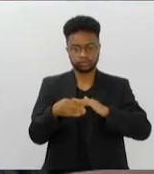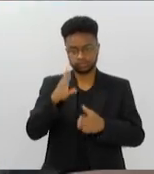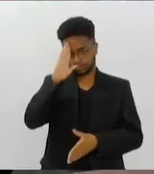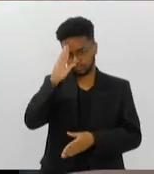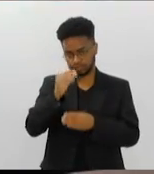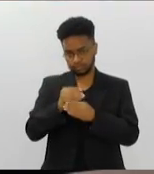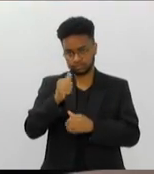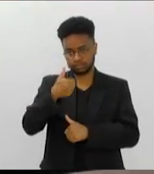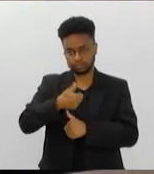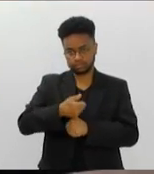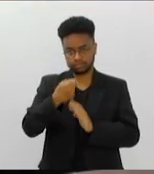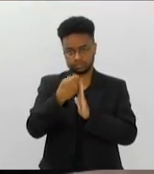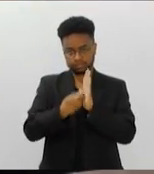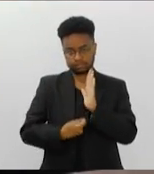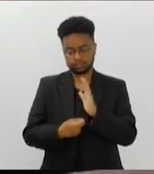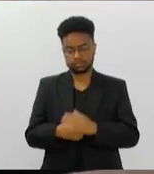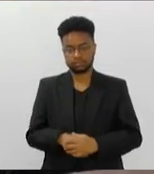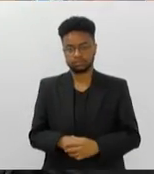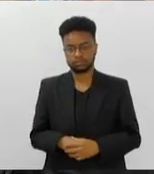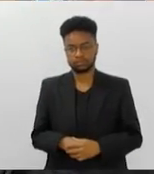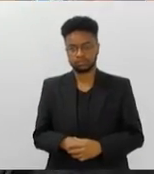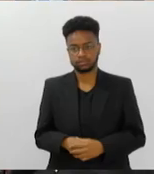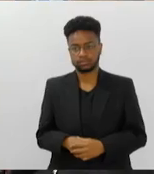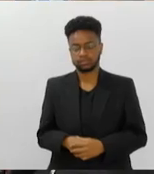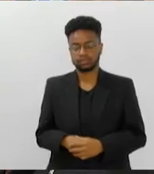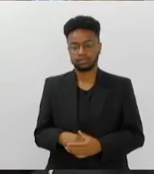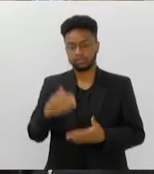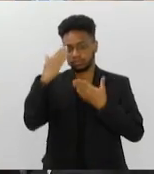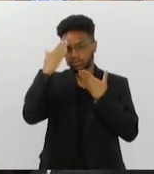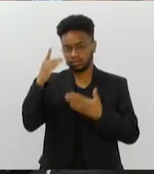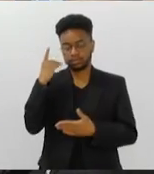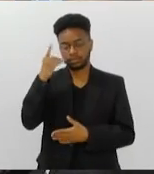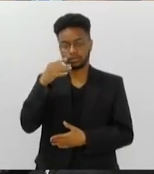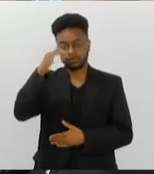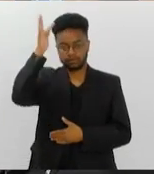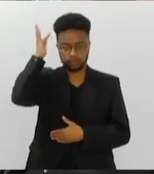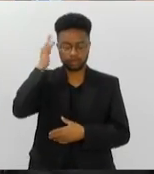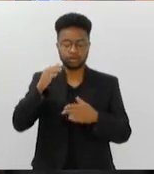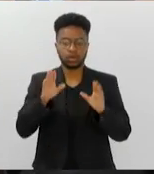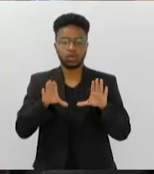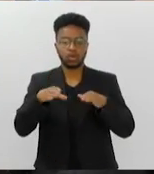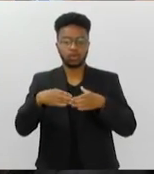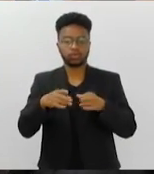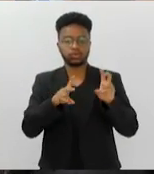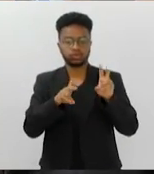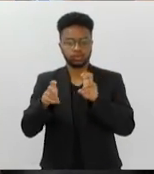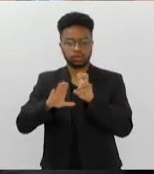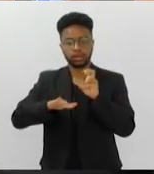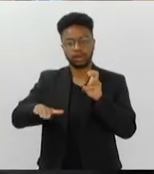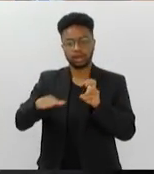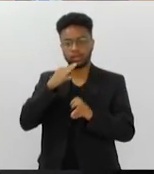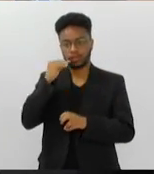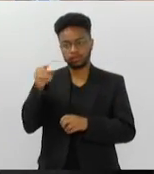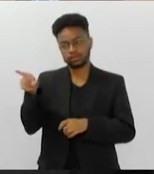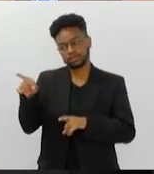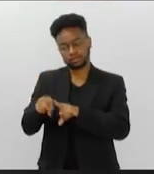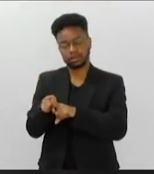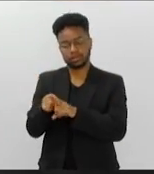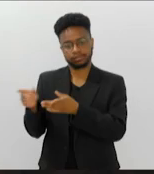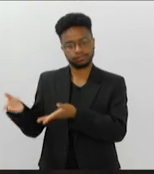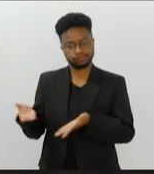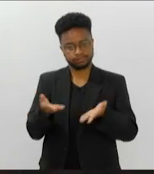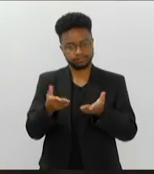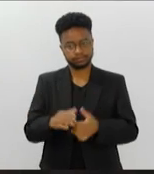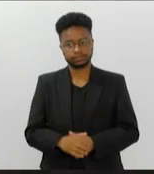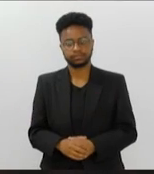por substitutivo. Muito obrigado, deputado Fred. Pela Comissão de Assuntos da Criança e do Adolescente, também, Vossa Excelência, por favor, aproveitando o